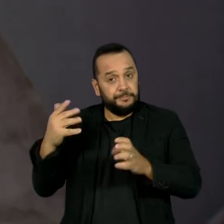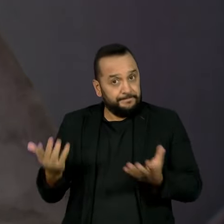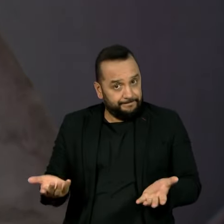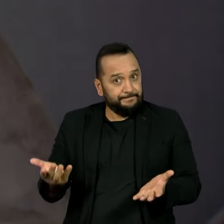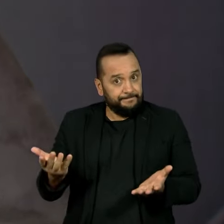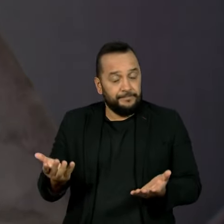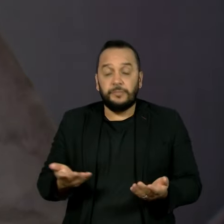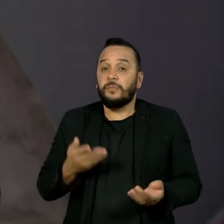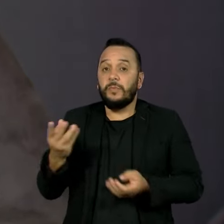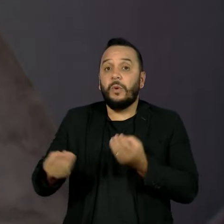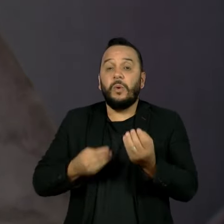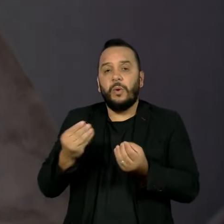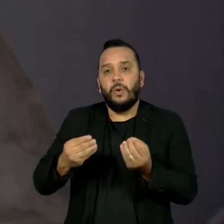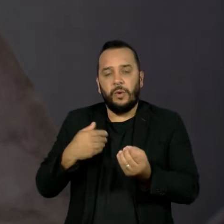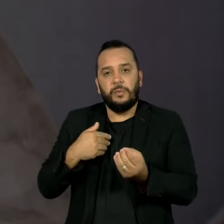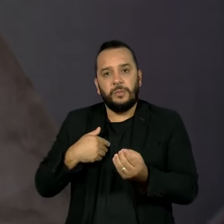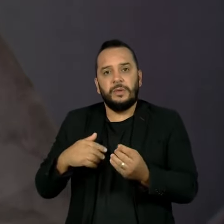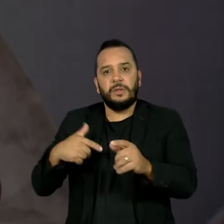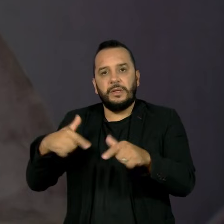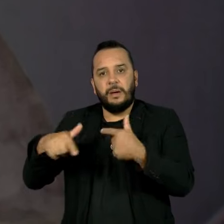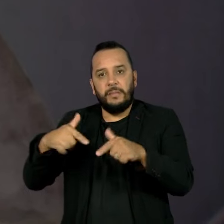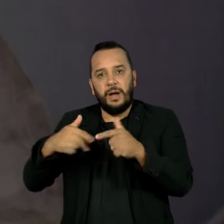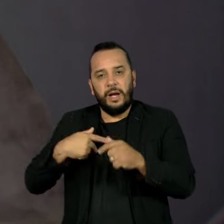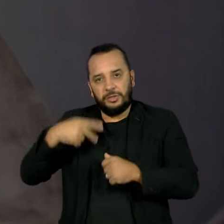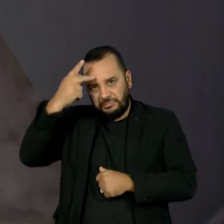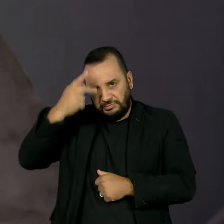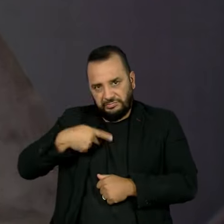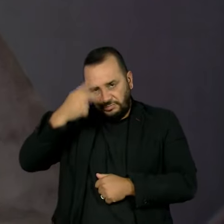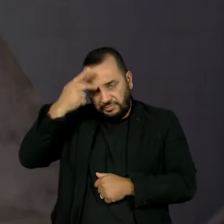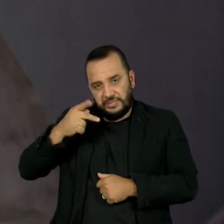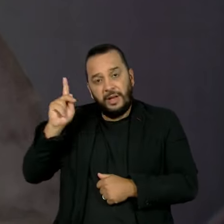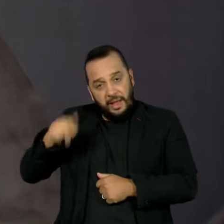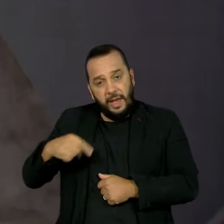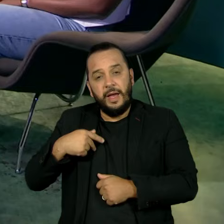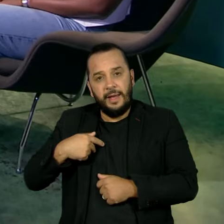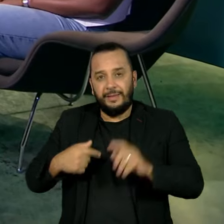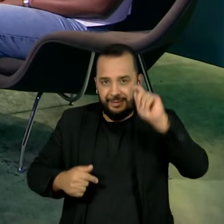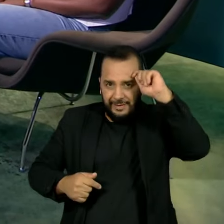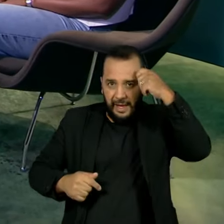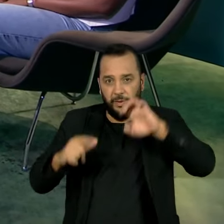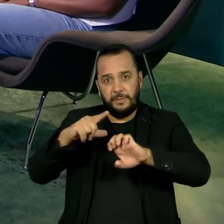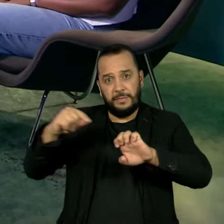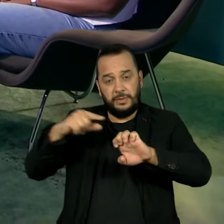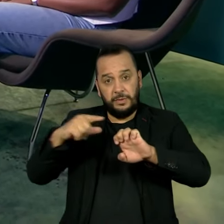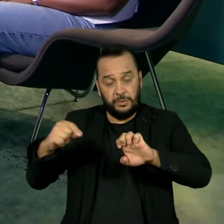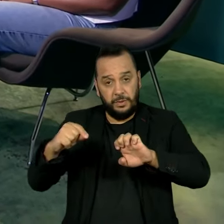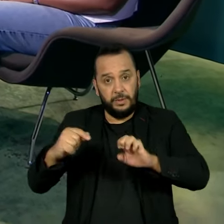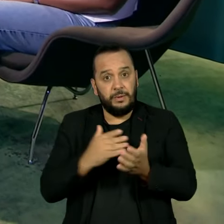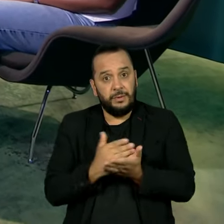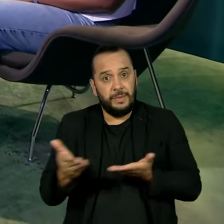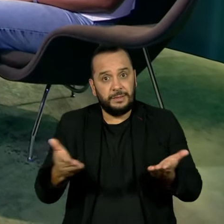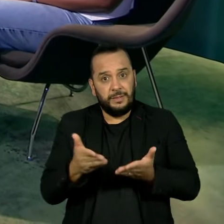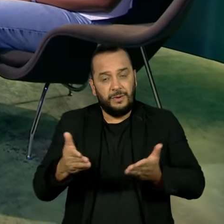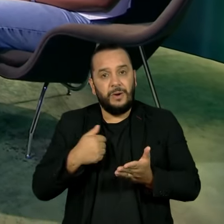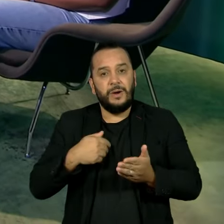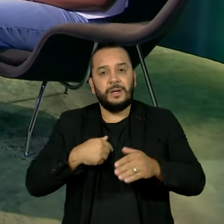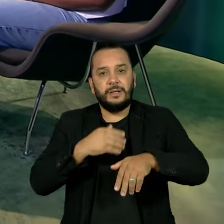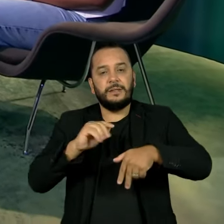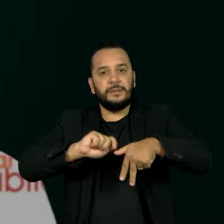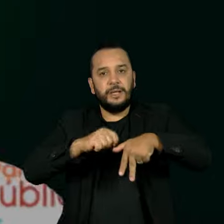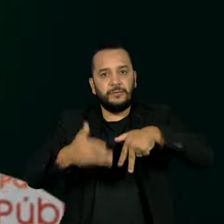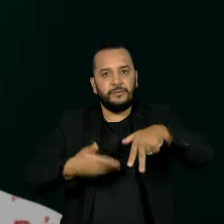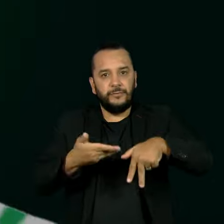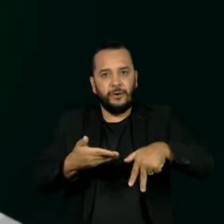para diminuir a taxa do trabalho informal está no afroempreendedorismo? Começa agora mais um programa Negros em